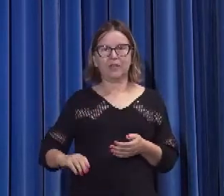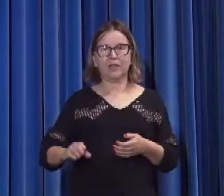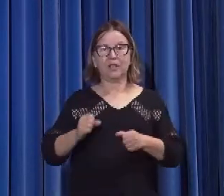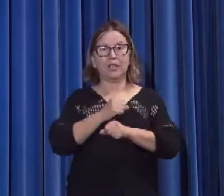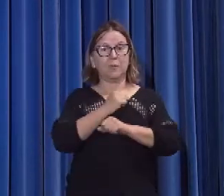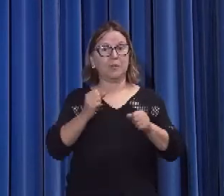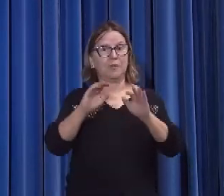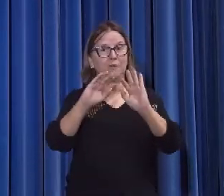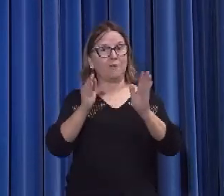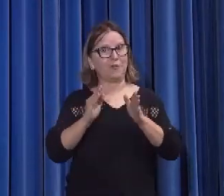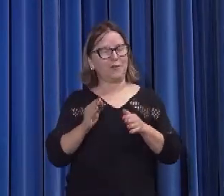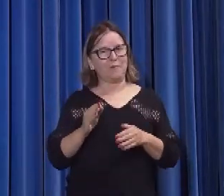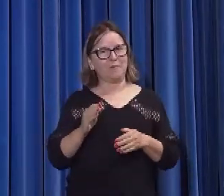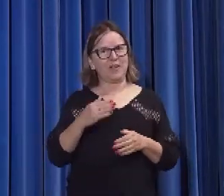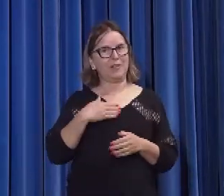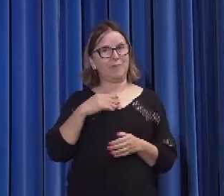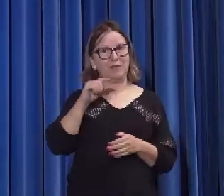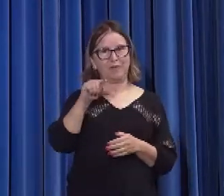assim.